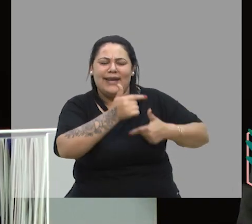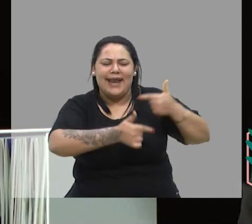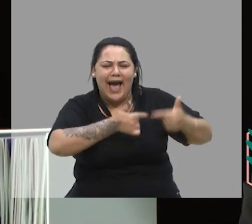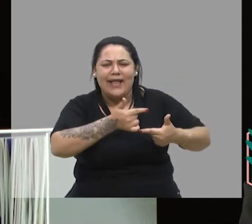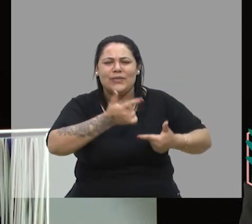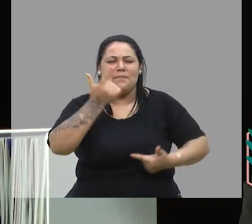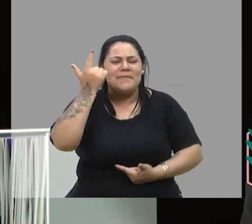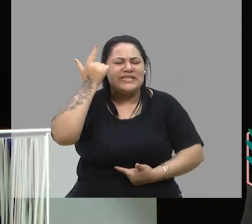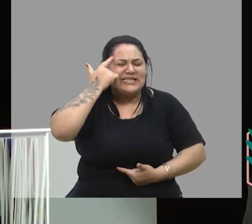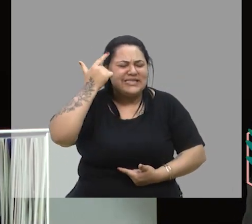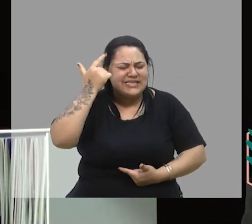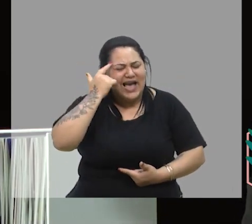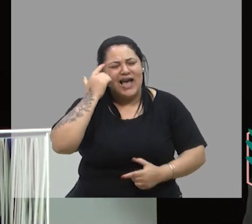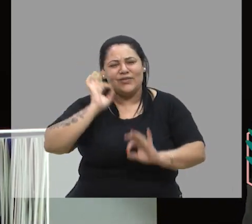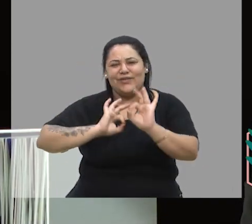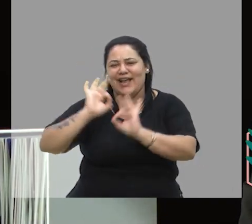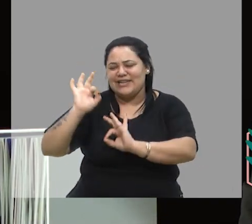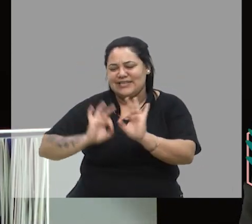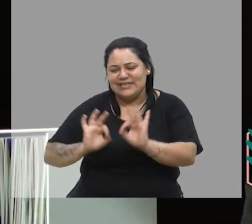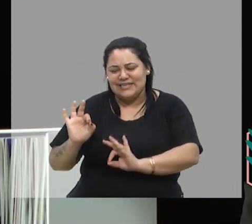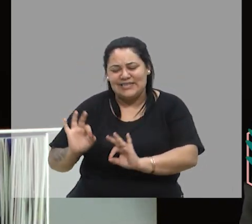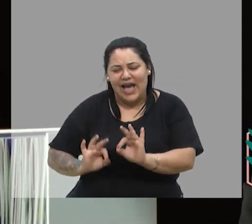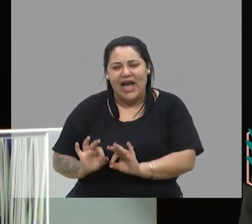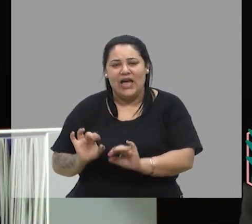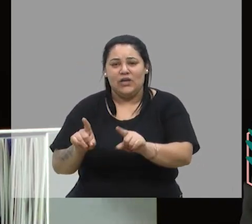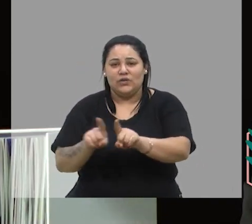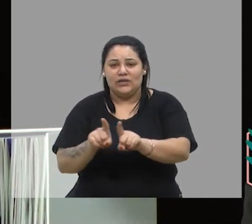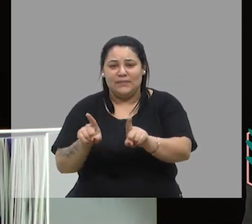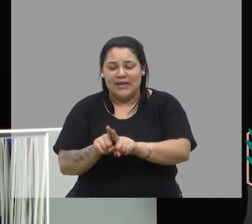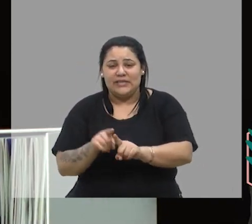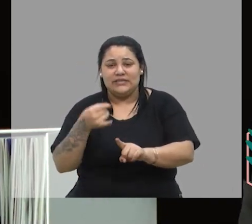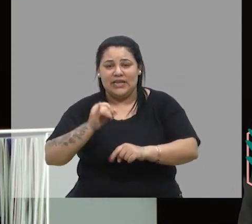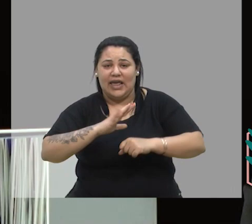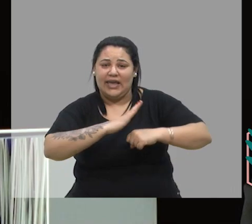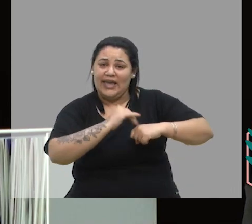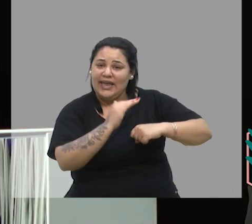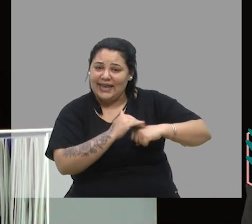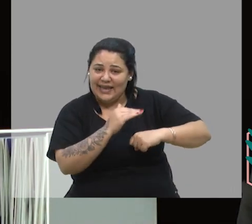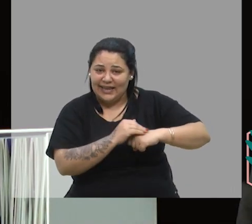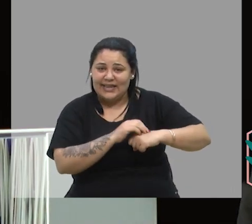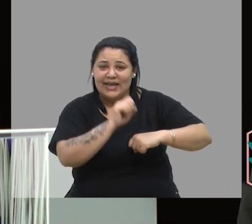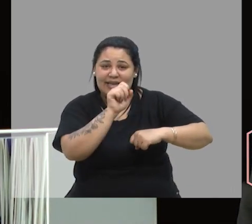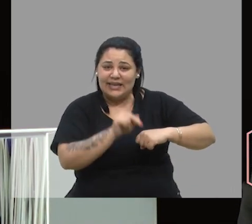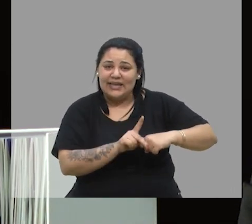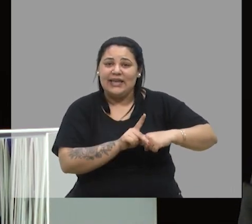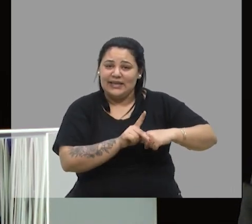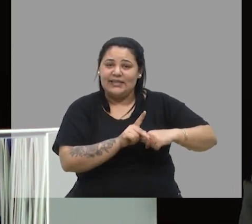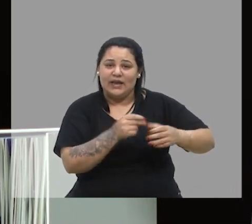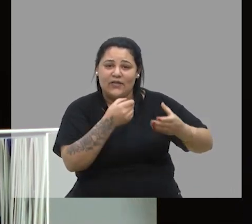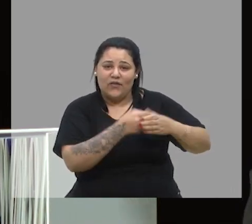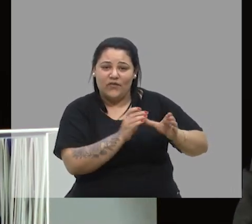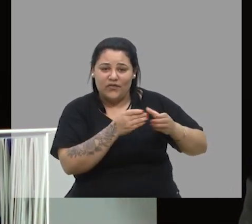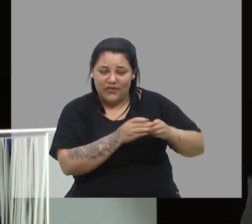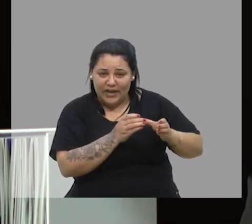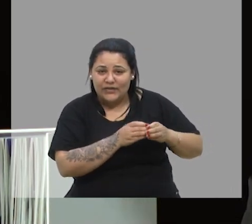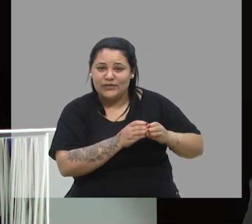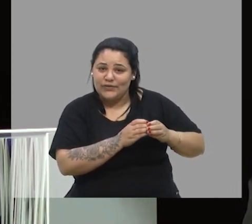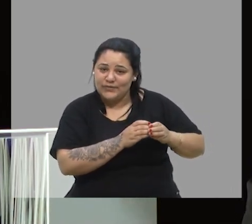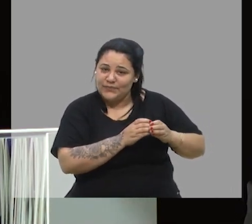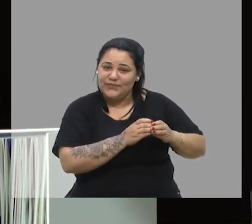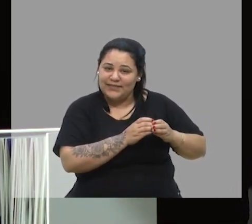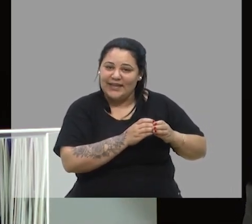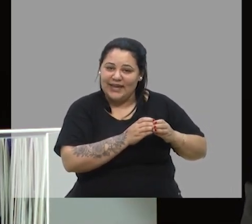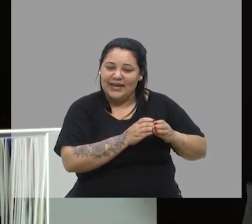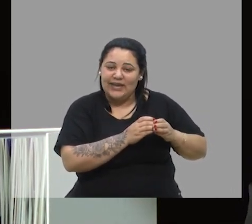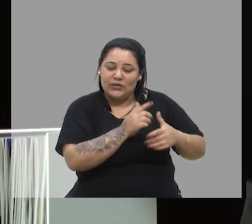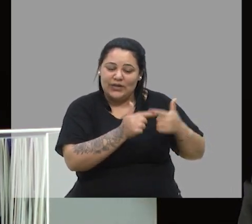o quanto ela é trabalhada, o quanto ela é pensada, o quanto ela é programada, o quanto ela é, né, querida por quem está aqui